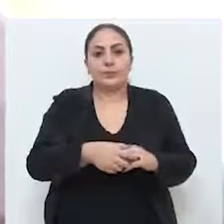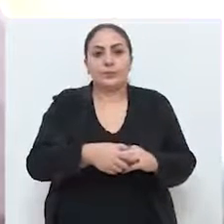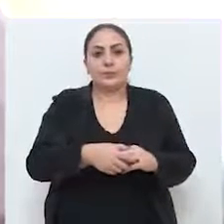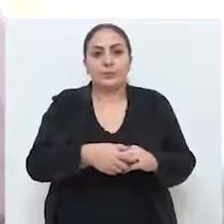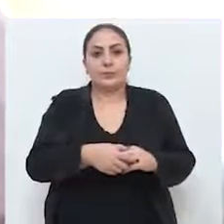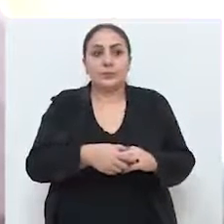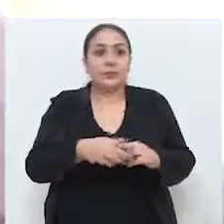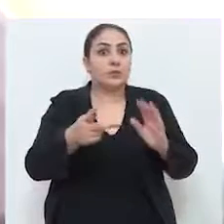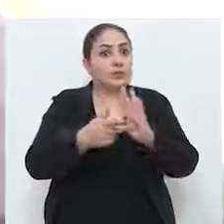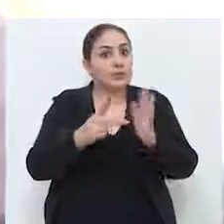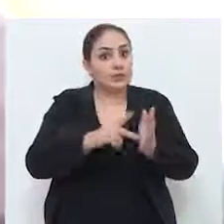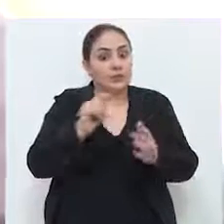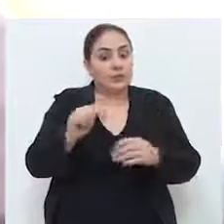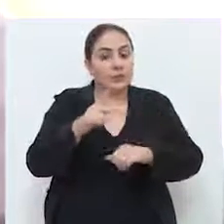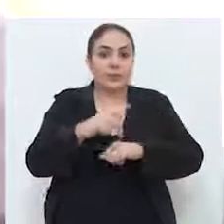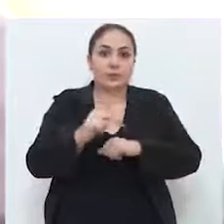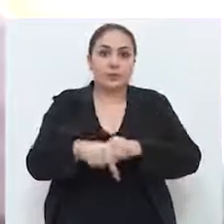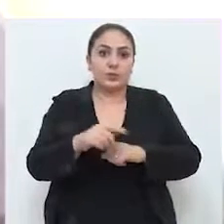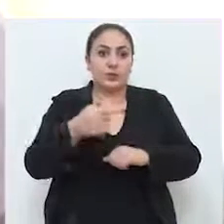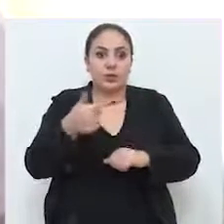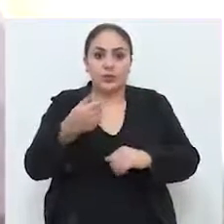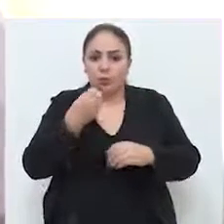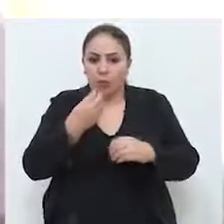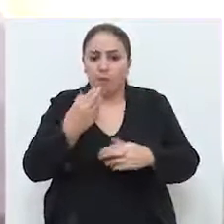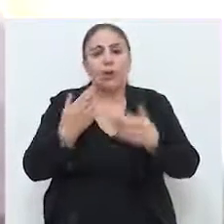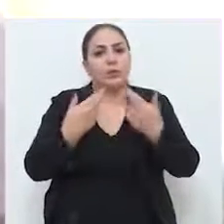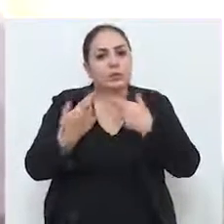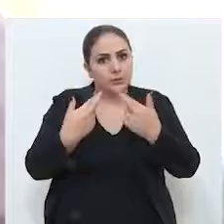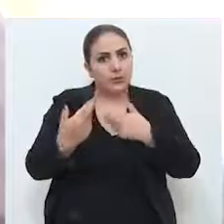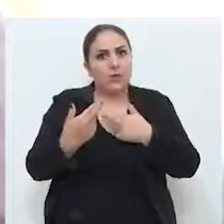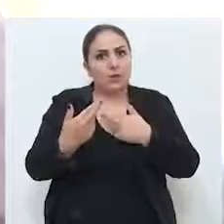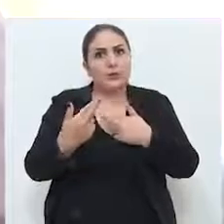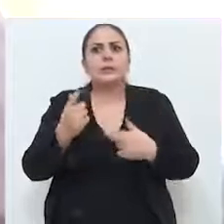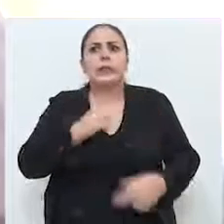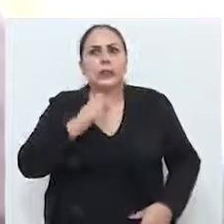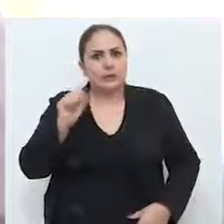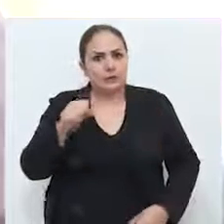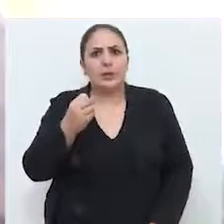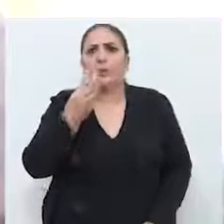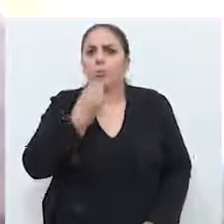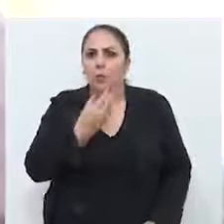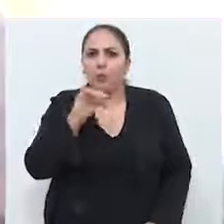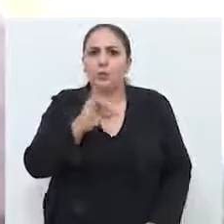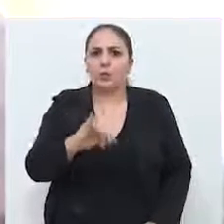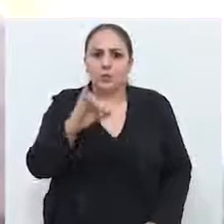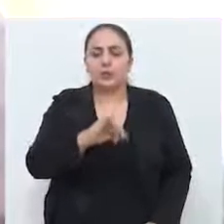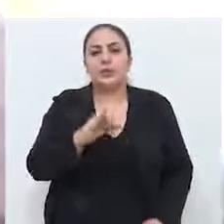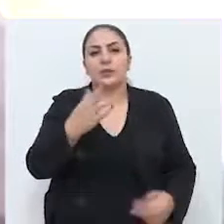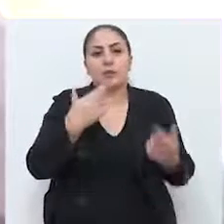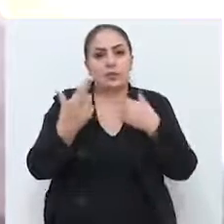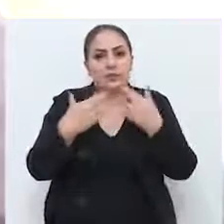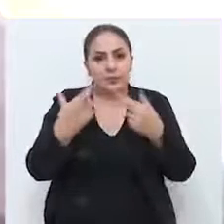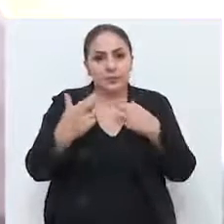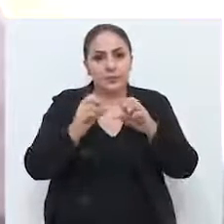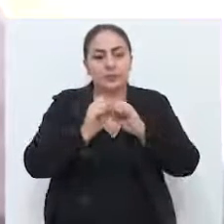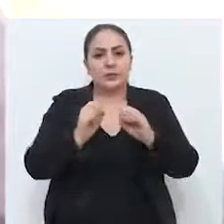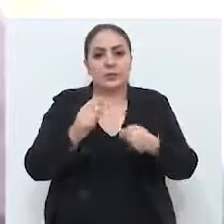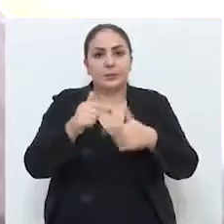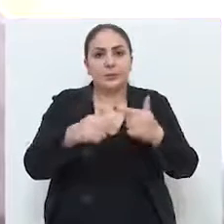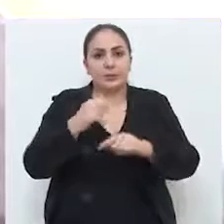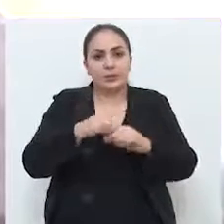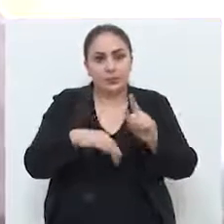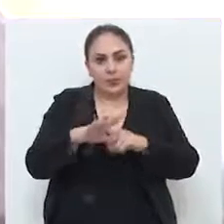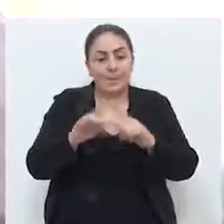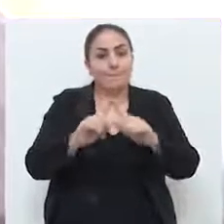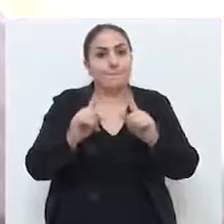trabalhos. Não que em Passo Fundo a gente não tenha um bom relacionamento, é excepcional o relacionamento com a Secretaria